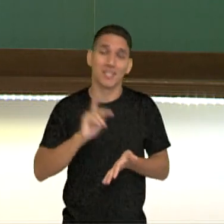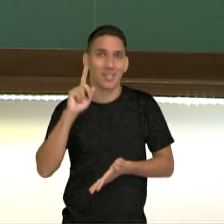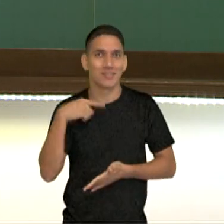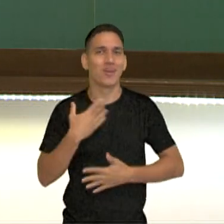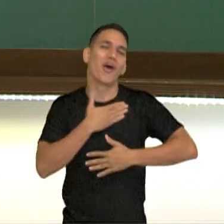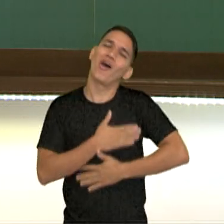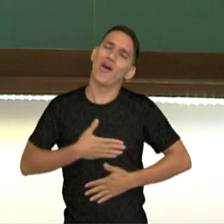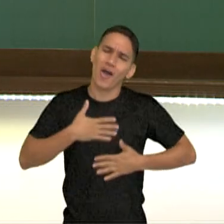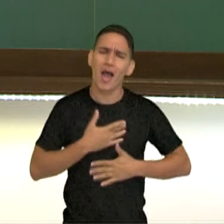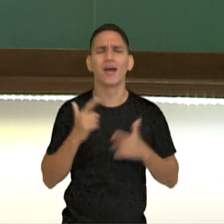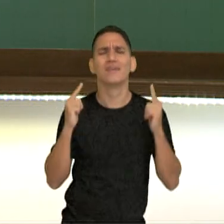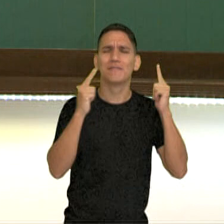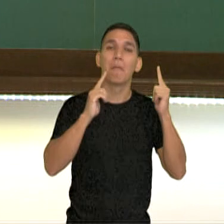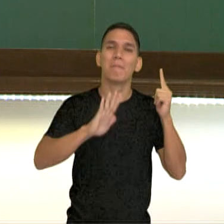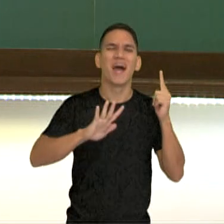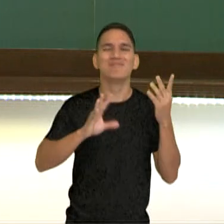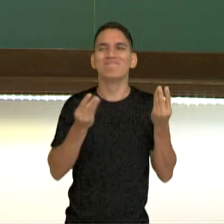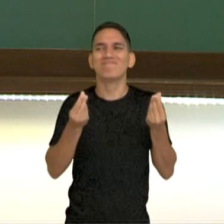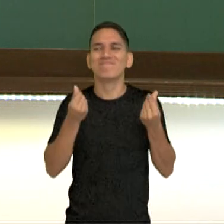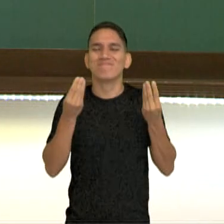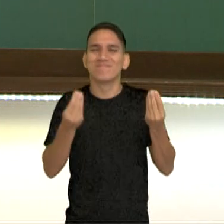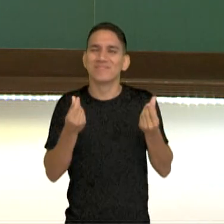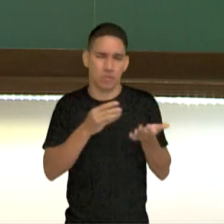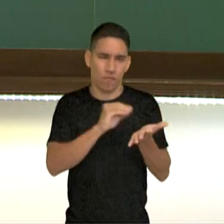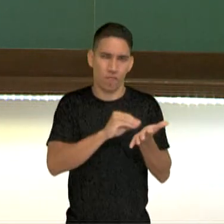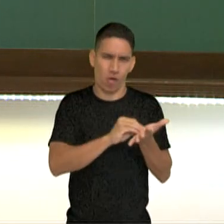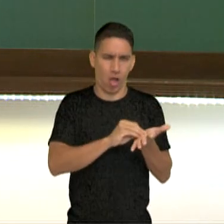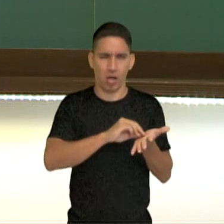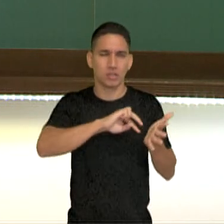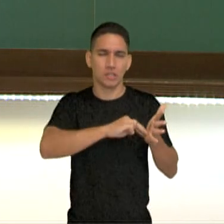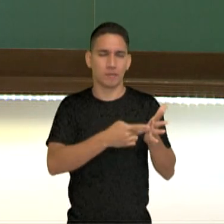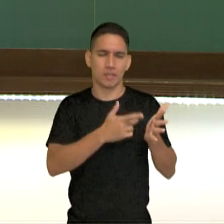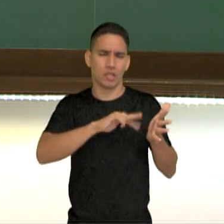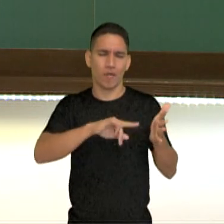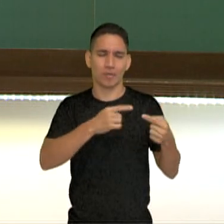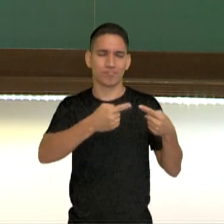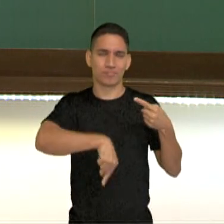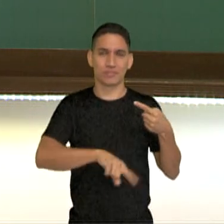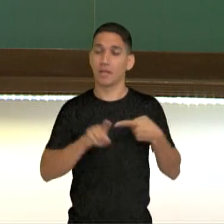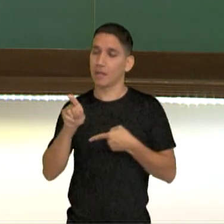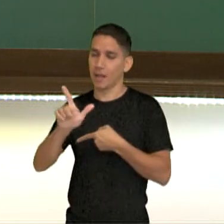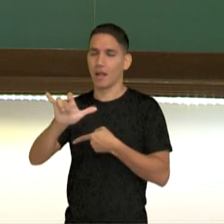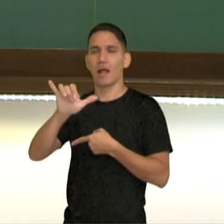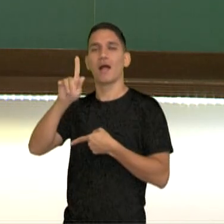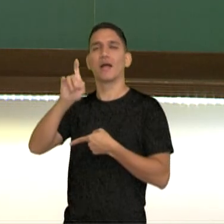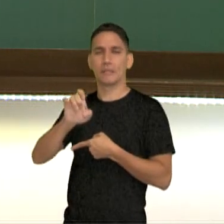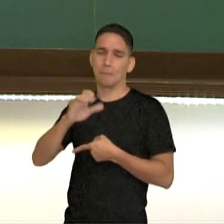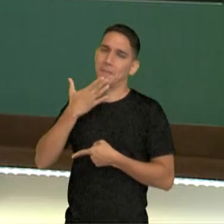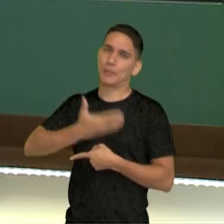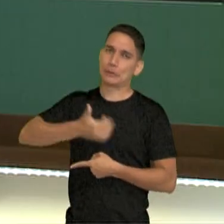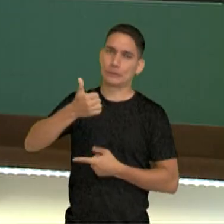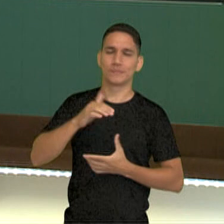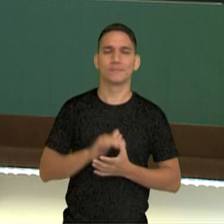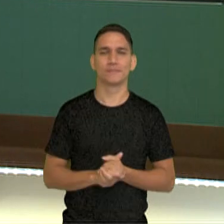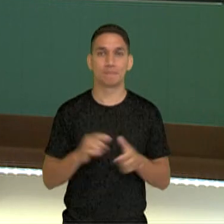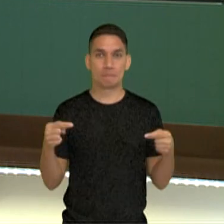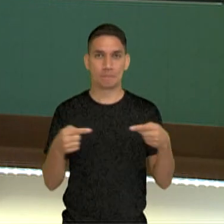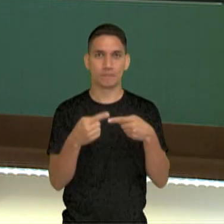aparelhos eletrônicos, mas não seria a palavrinha correta aqui, ok? Continuando então, vamos trabalhar